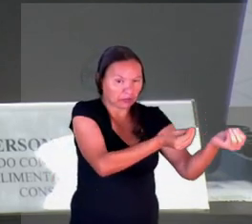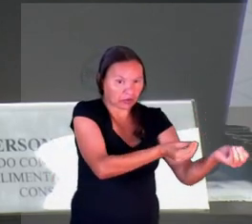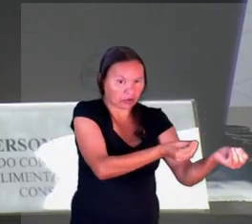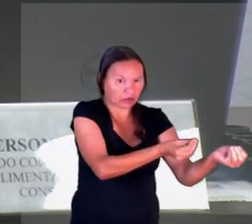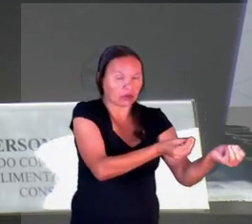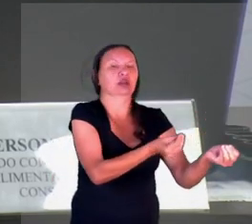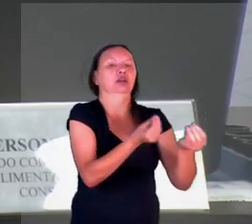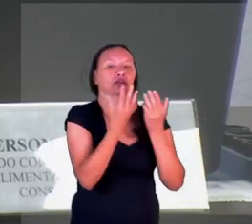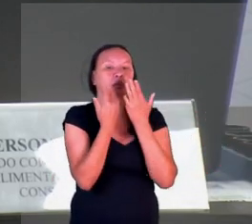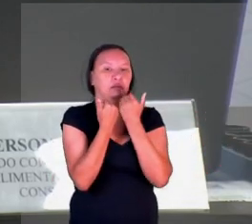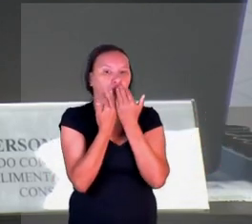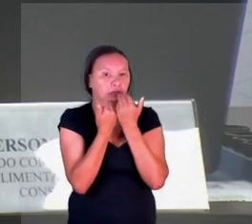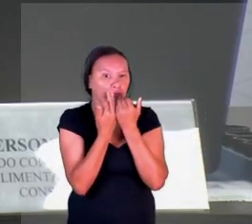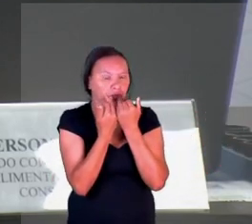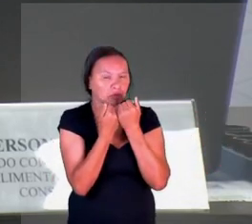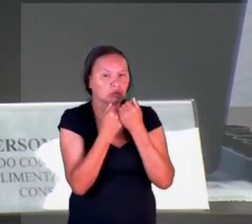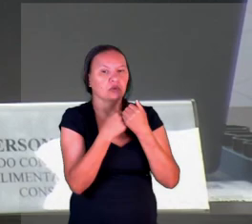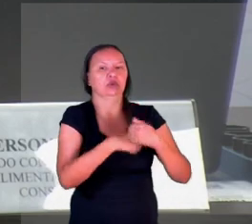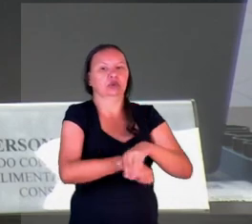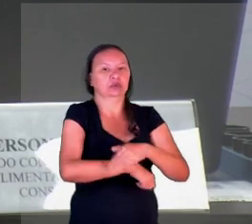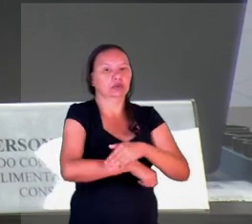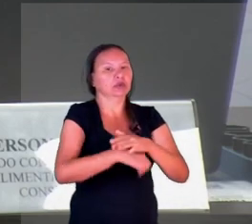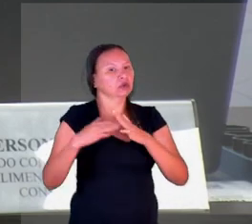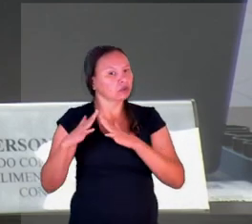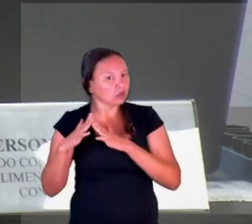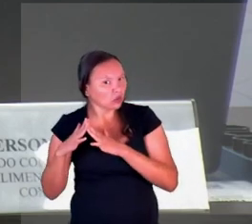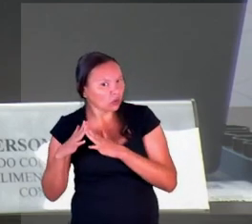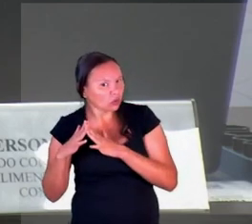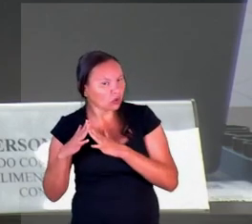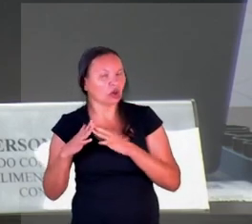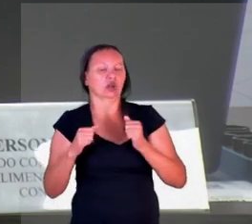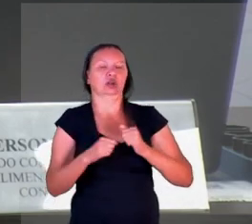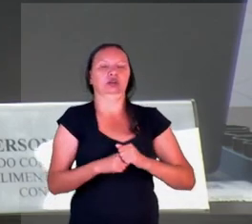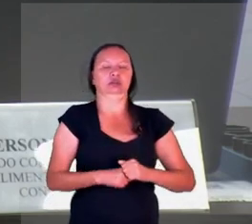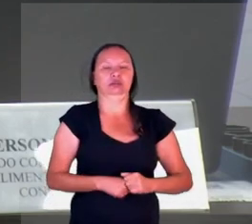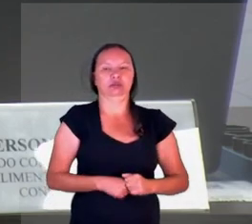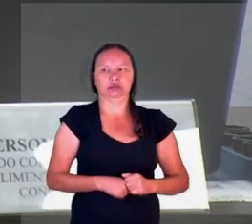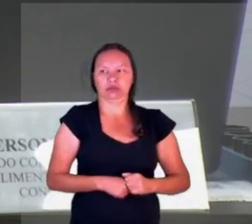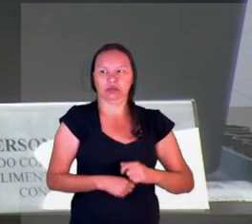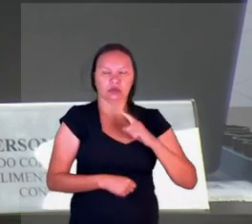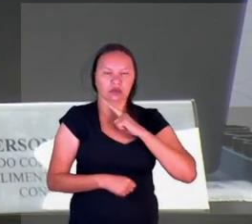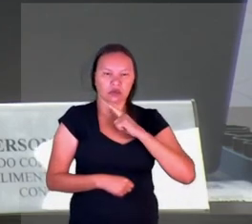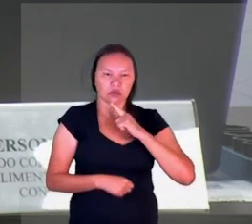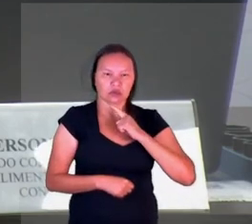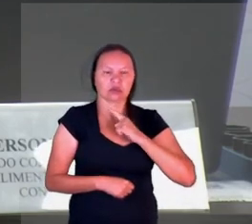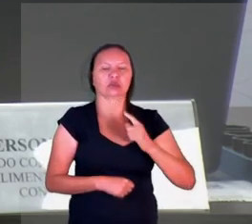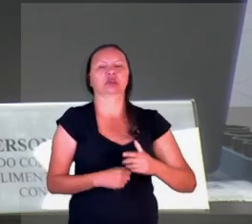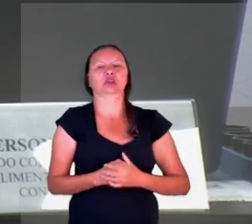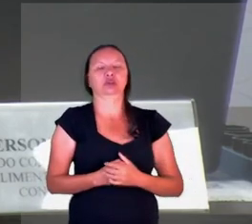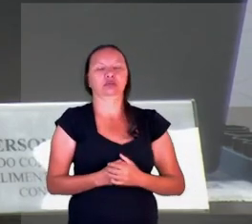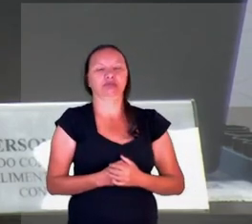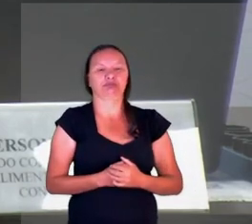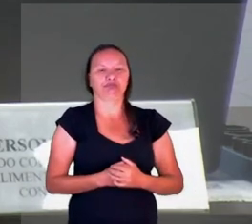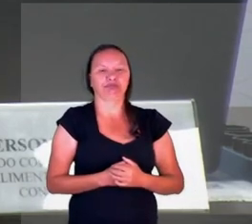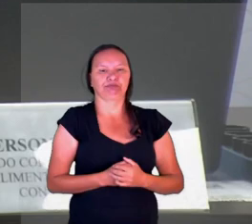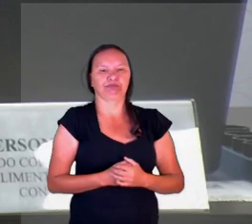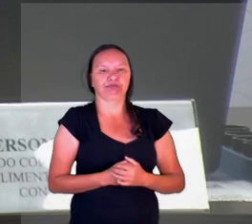né então por conta dessa solidariedade que o o povo brasileiro tem a gente conseguiu